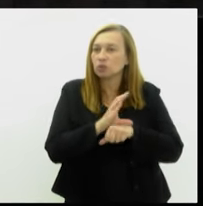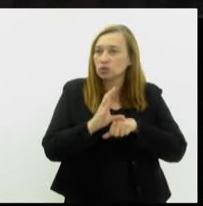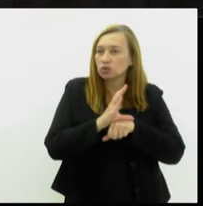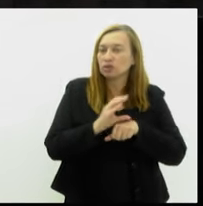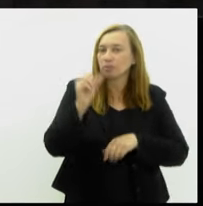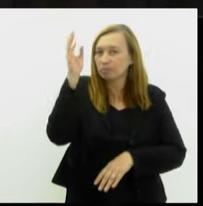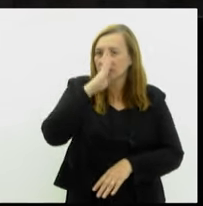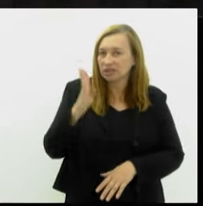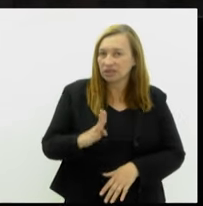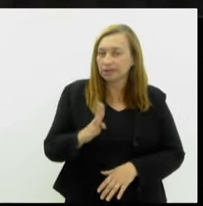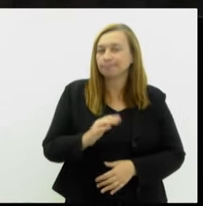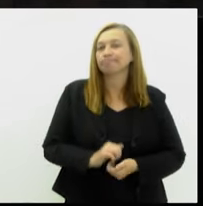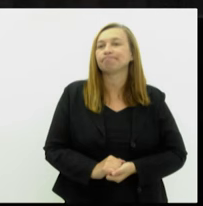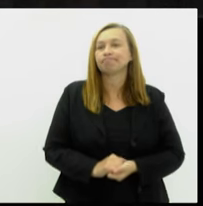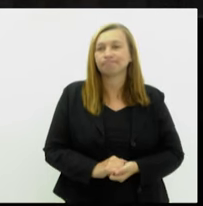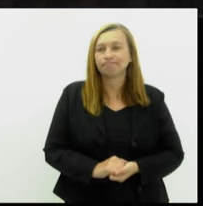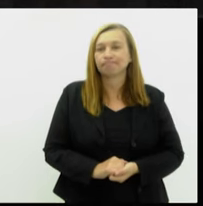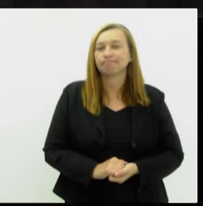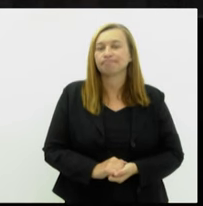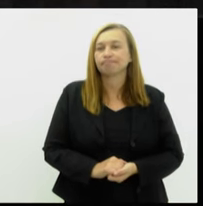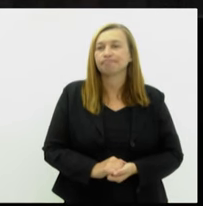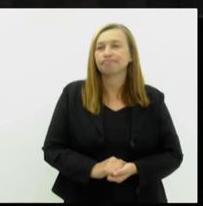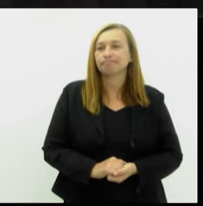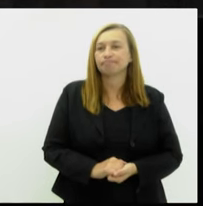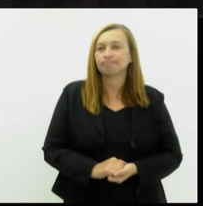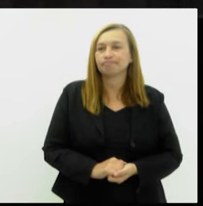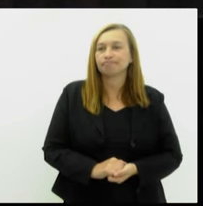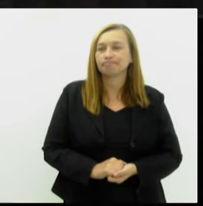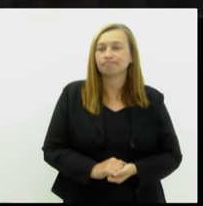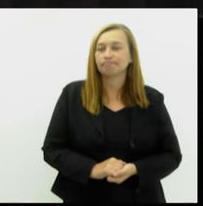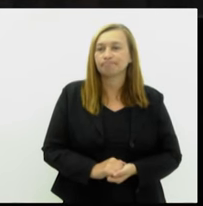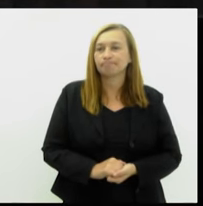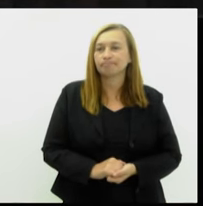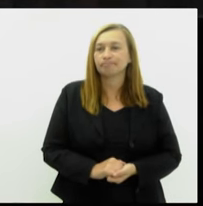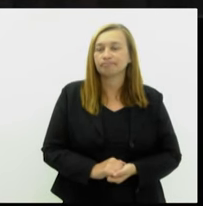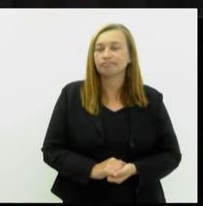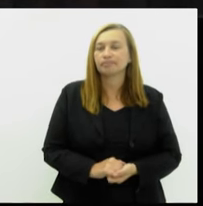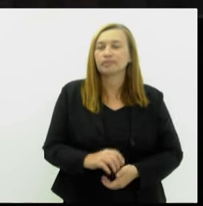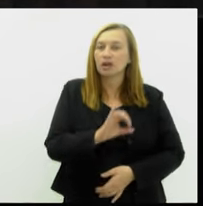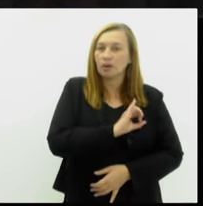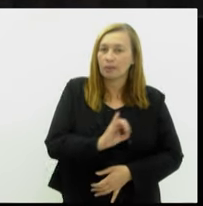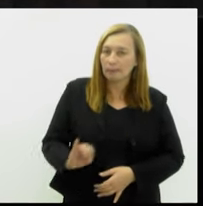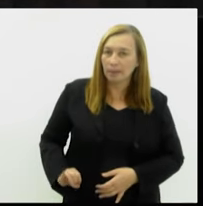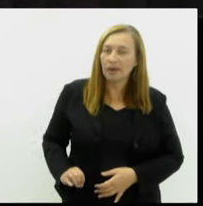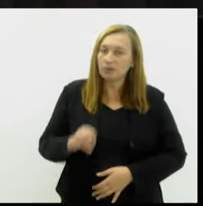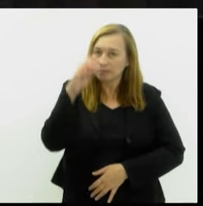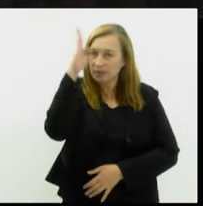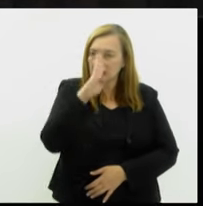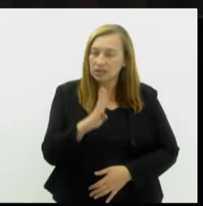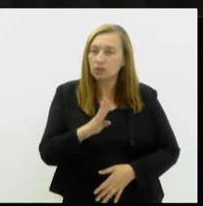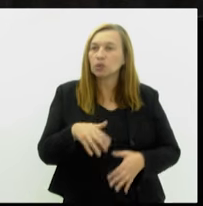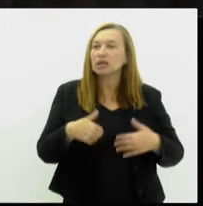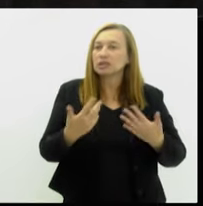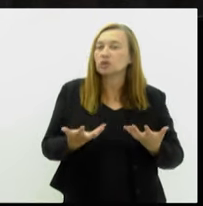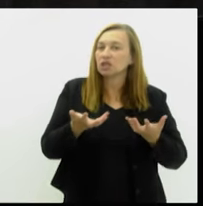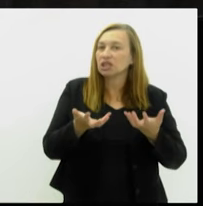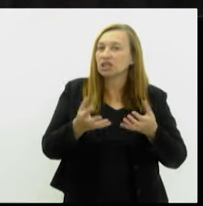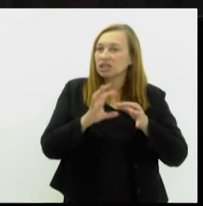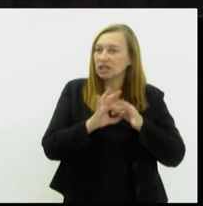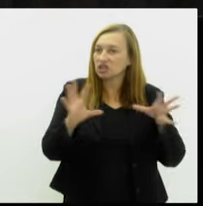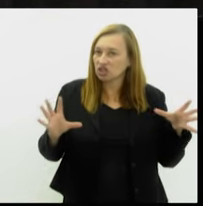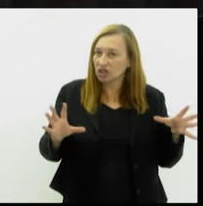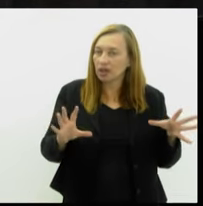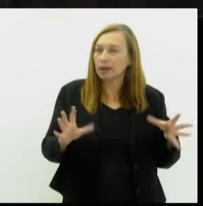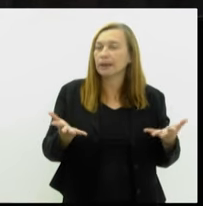brasileira, ainda no Brasil Império. Então, queria deixar